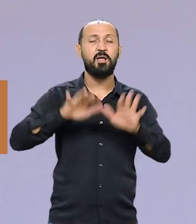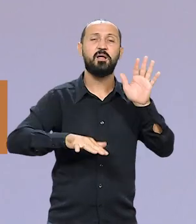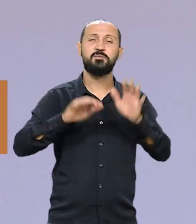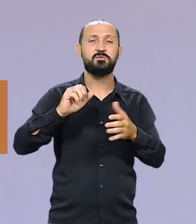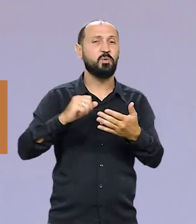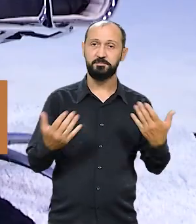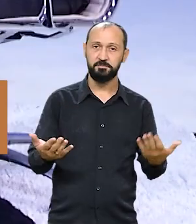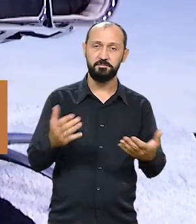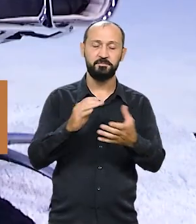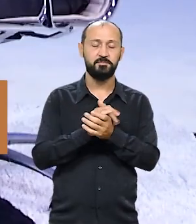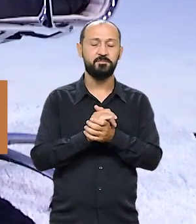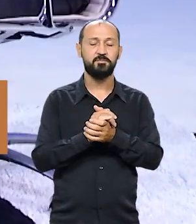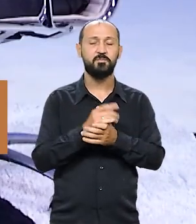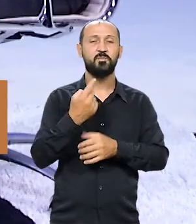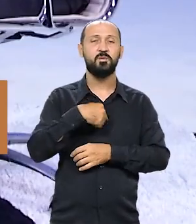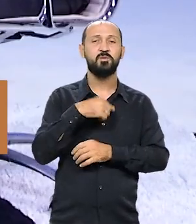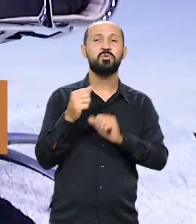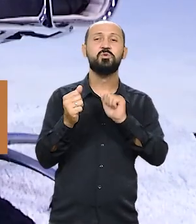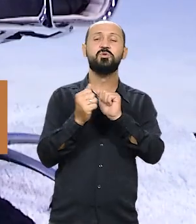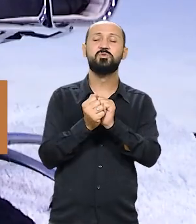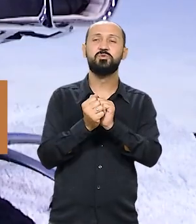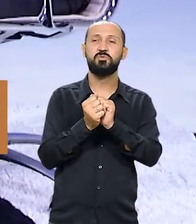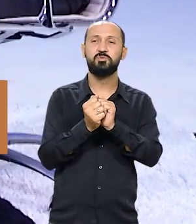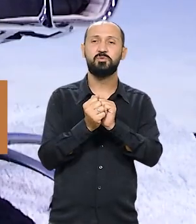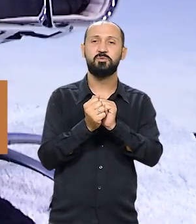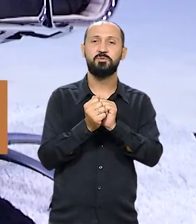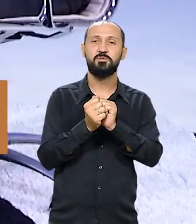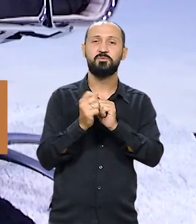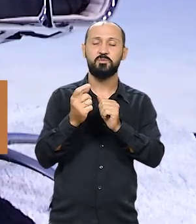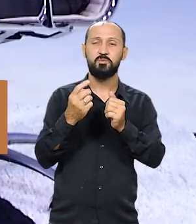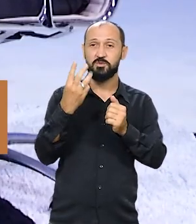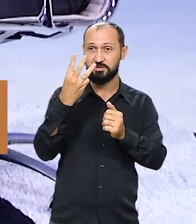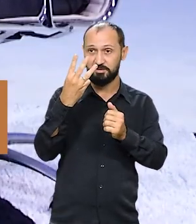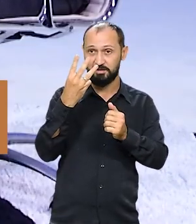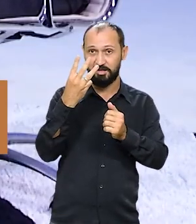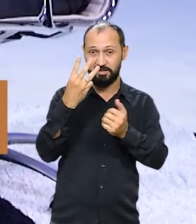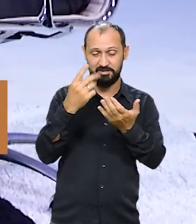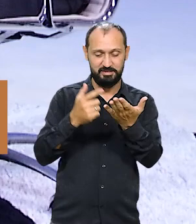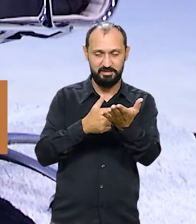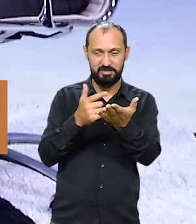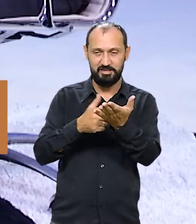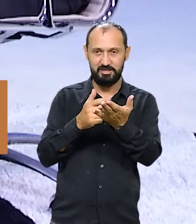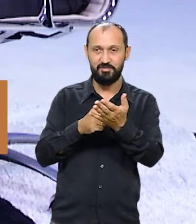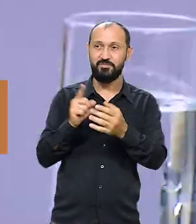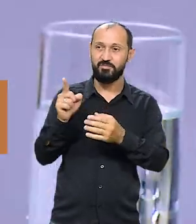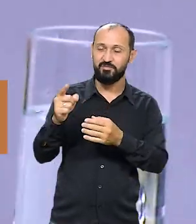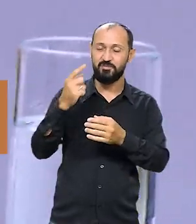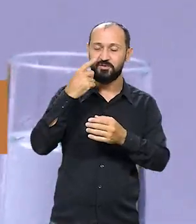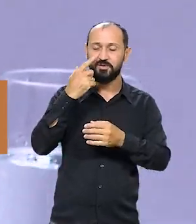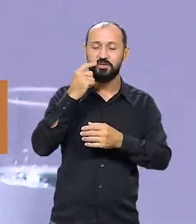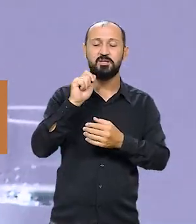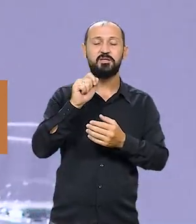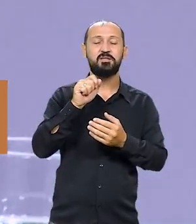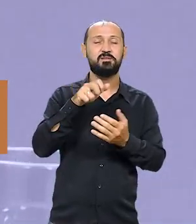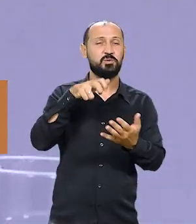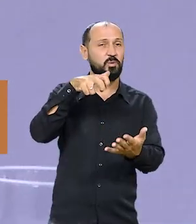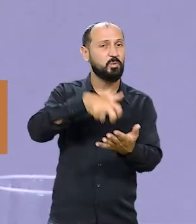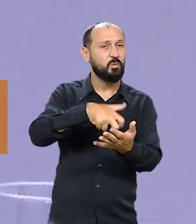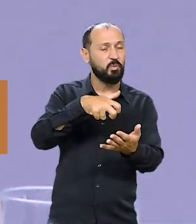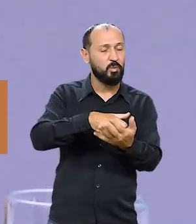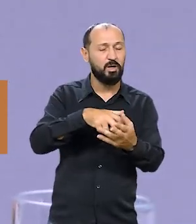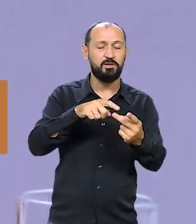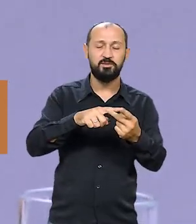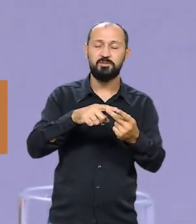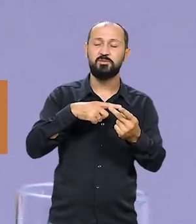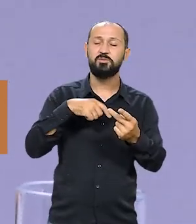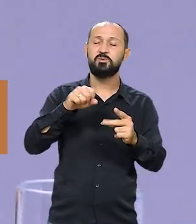não acontece. Bom, nós estamos aqui com as 3 obras do defensor, das medidas